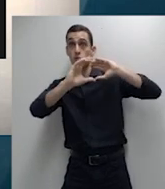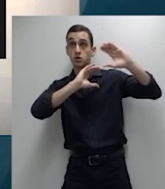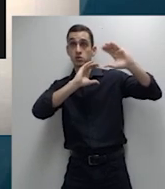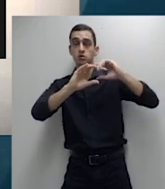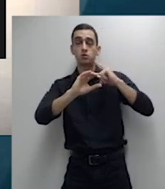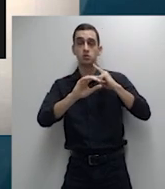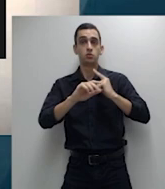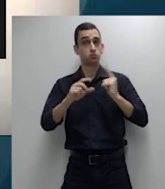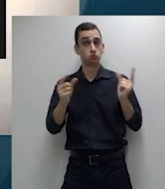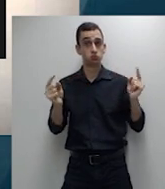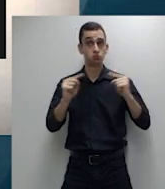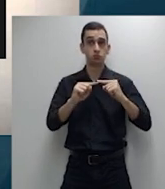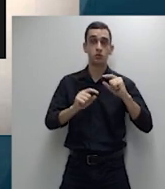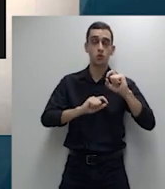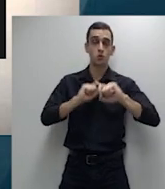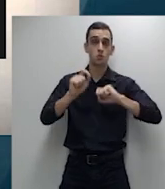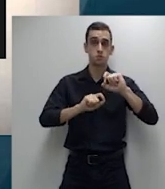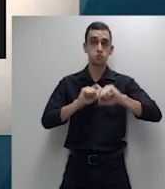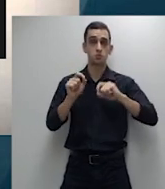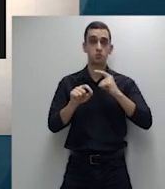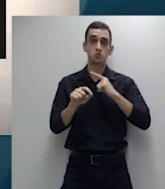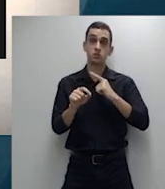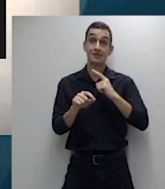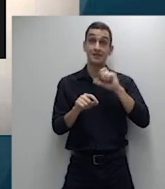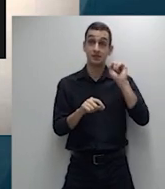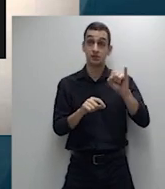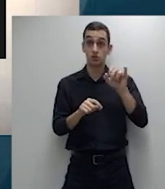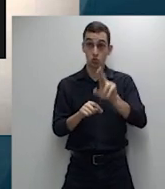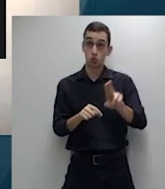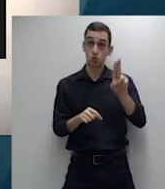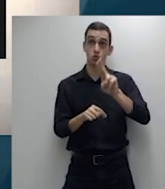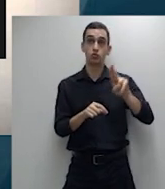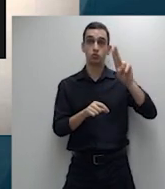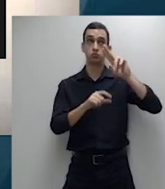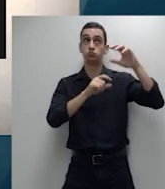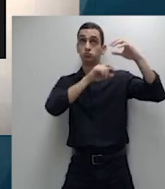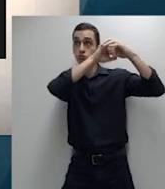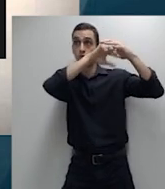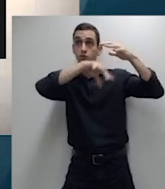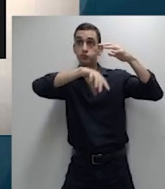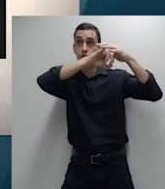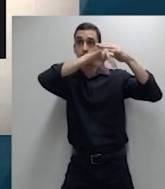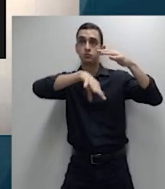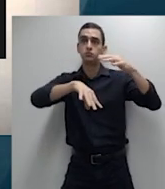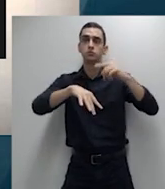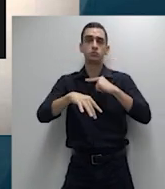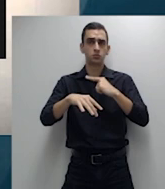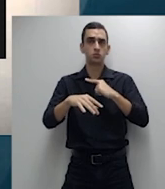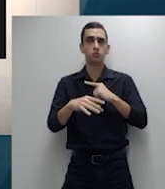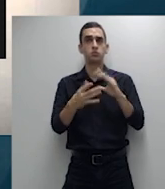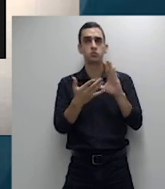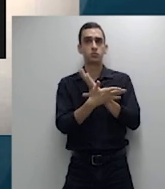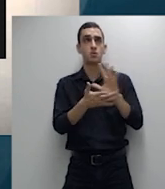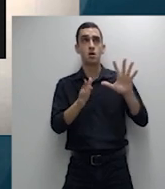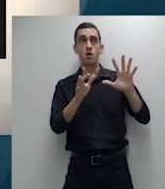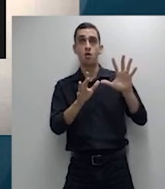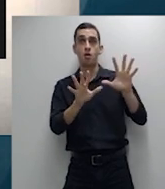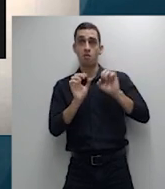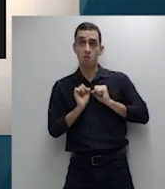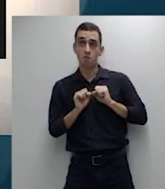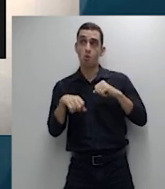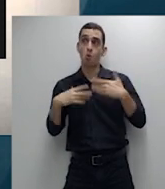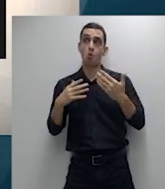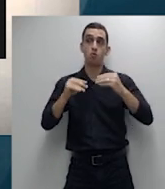telecomunicações que mediante o uso de satélite realiza a recepção emissão de sinais de telecomunicações utilizando